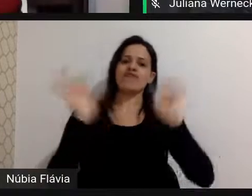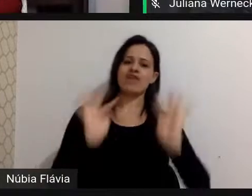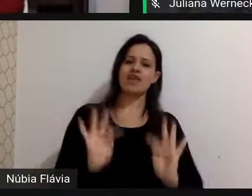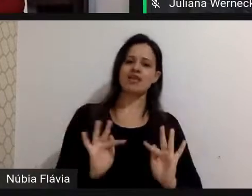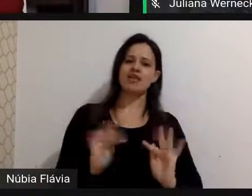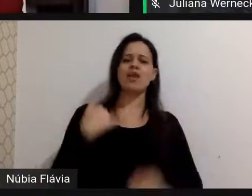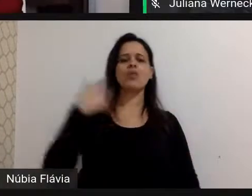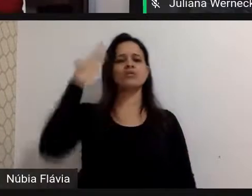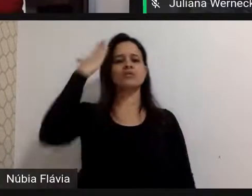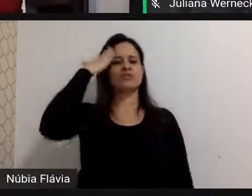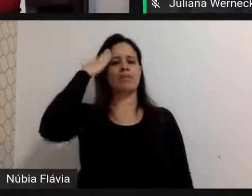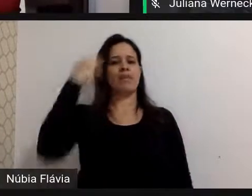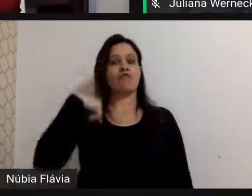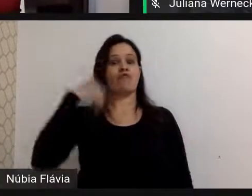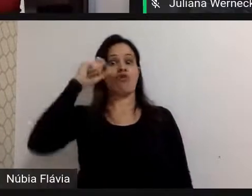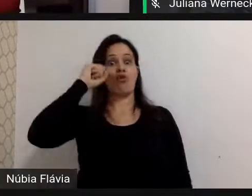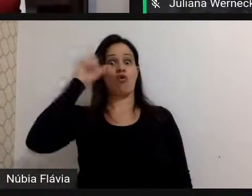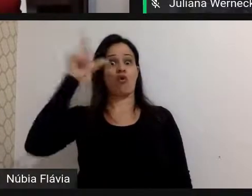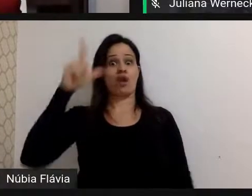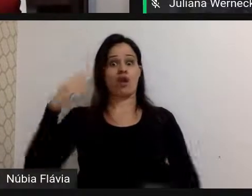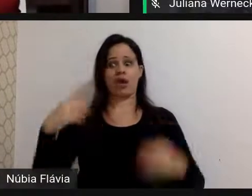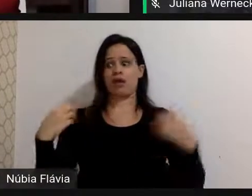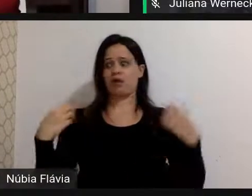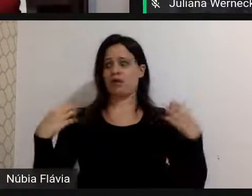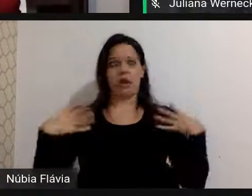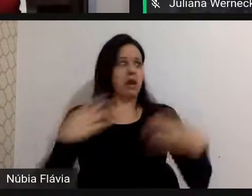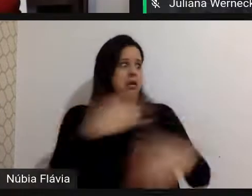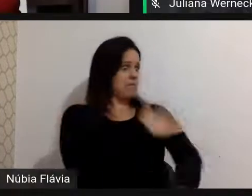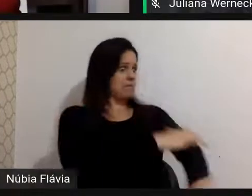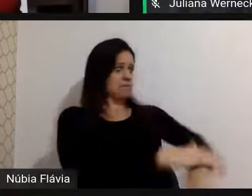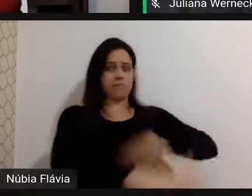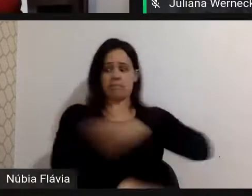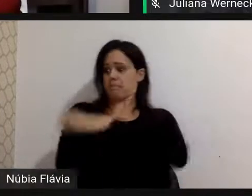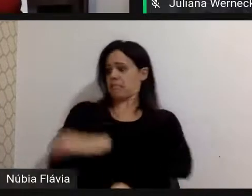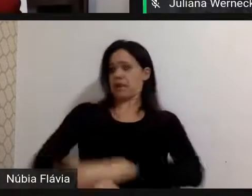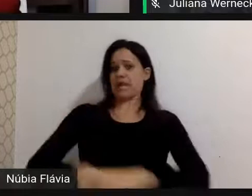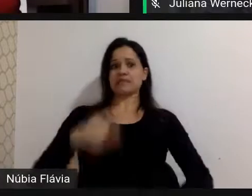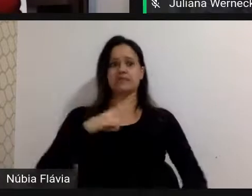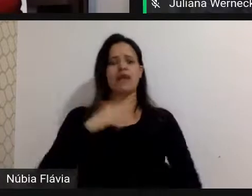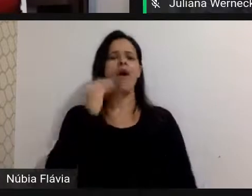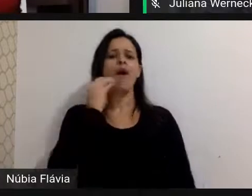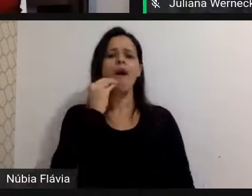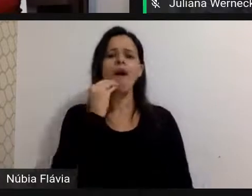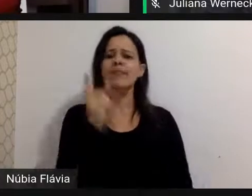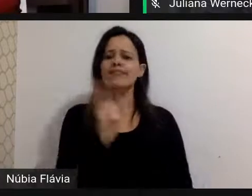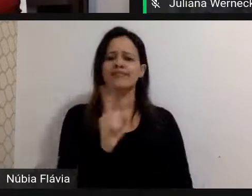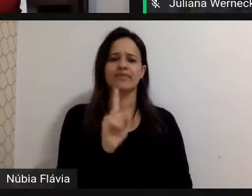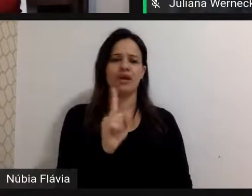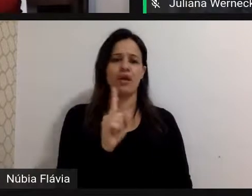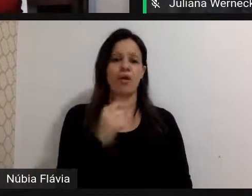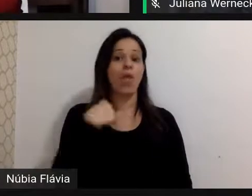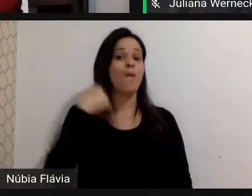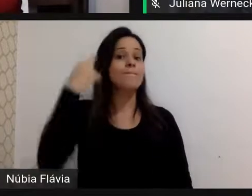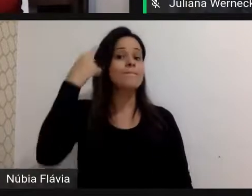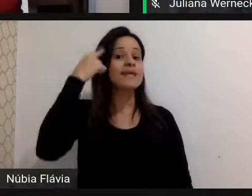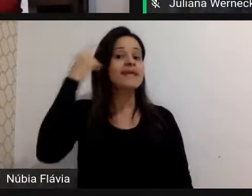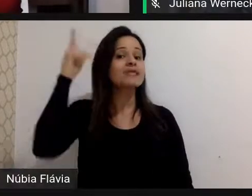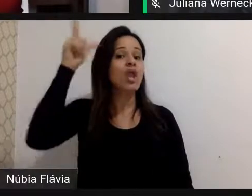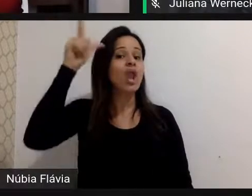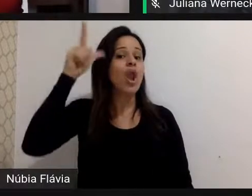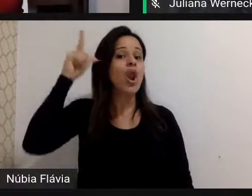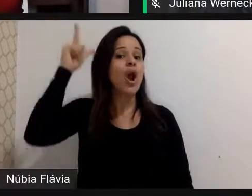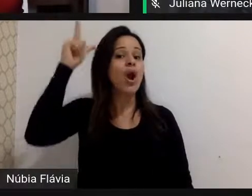não ia acordar e ter 2 braços novamente. Então, no meu pensamento lógico, eu imaginava assim, não, um dia vai